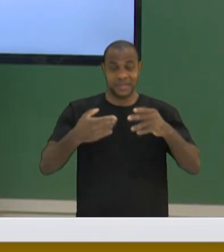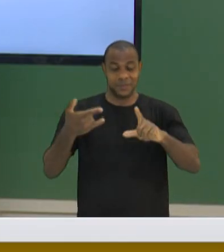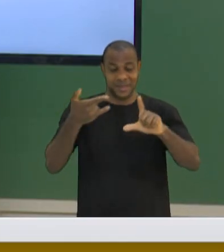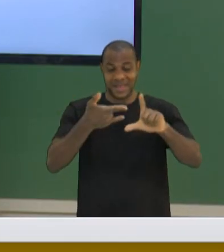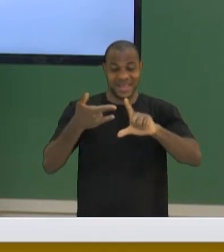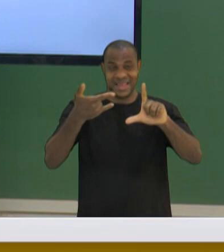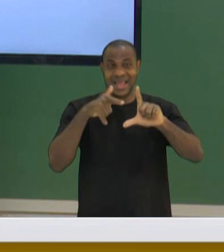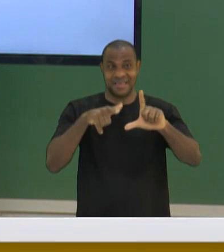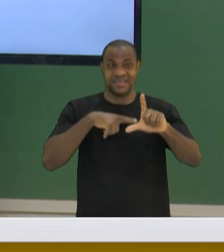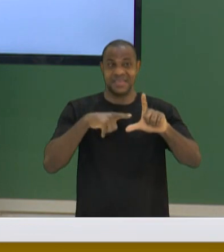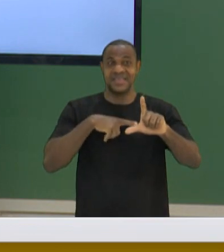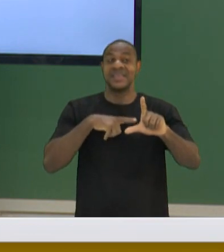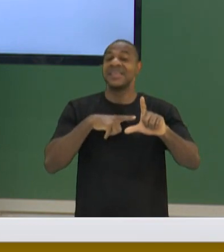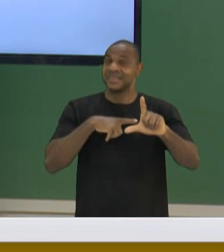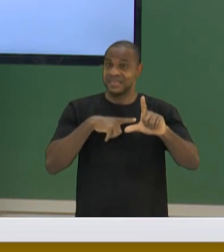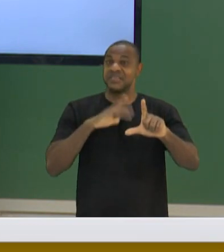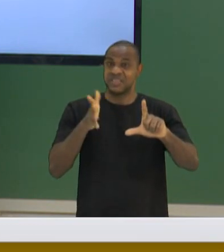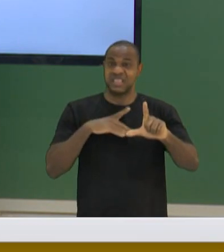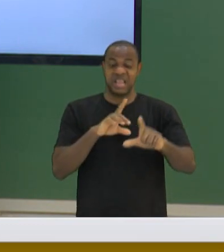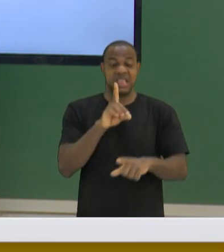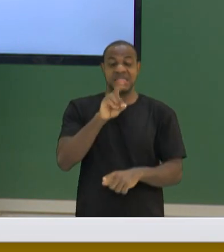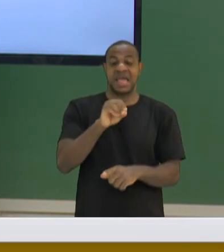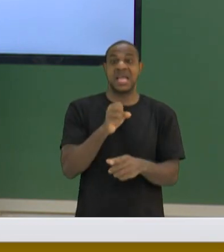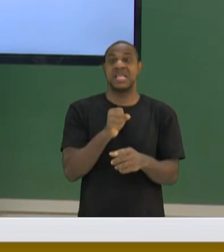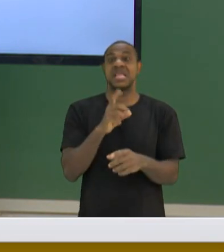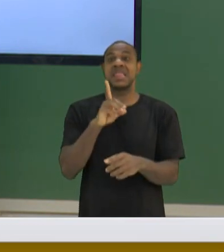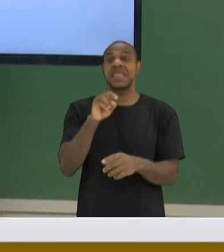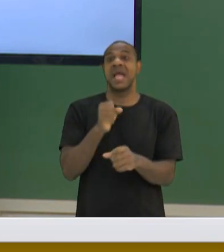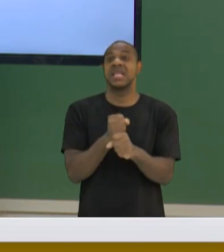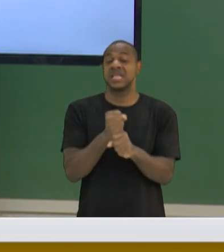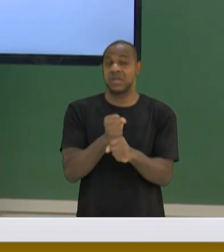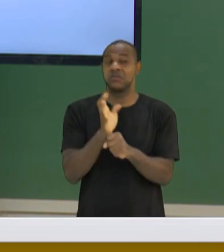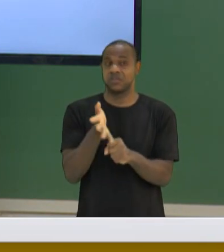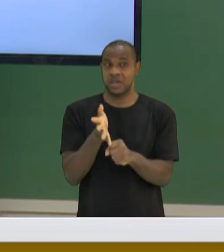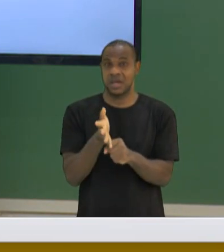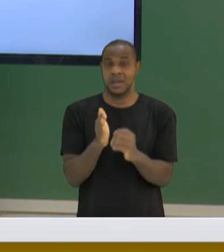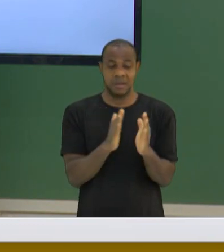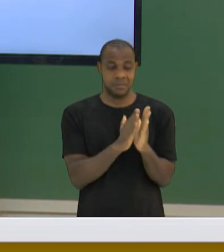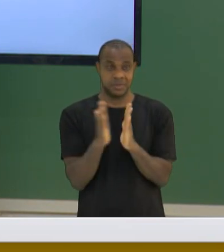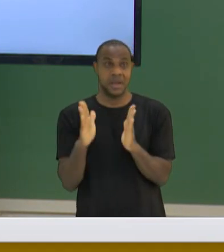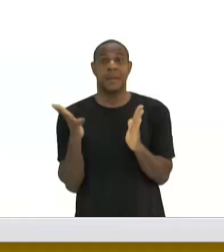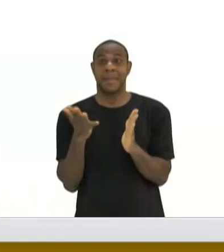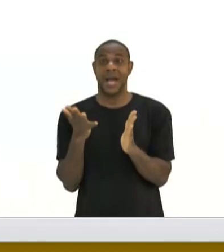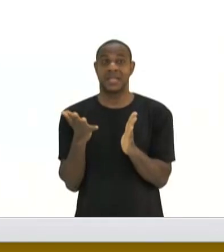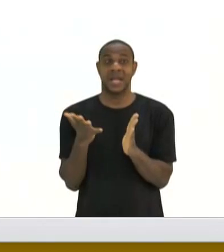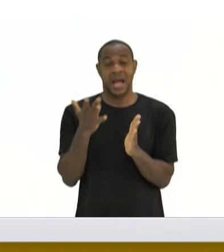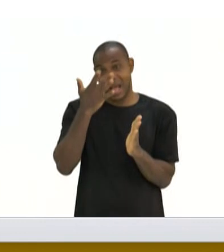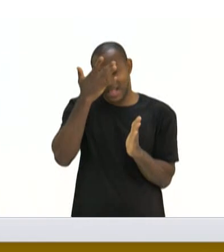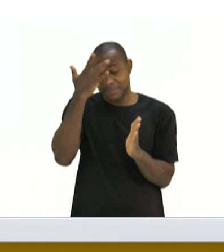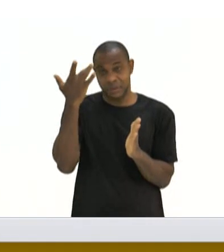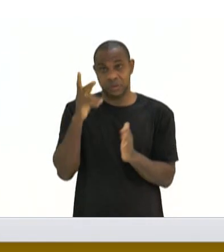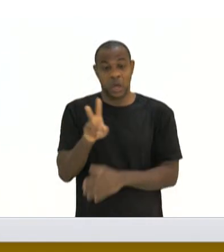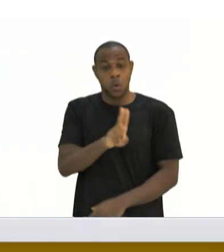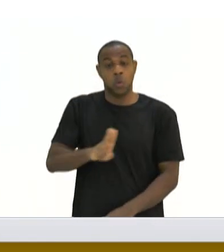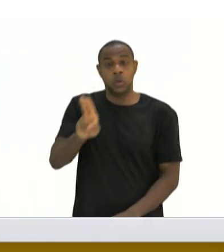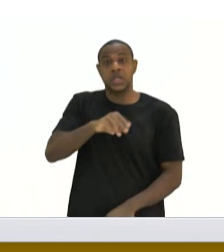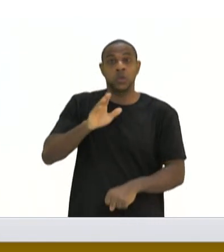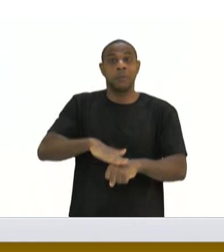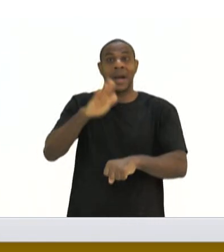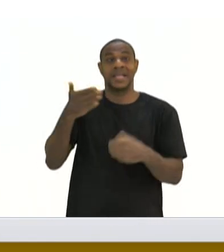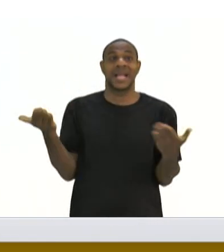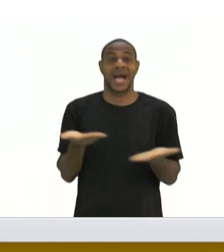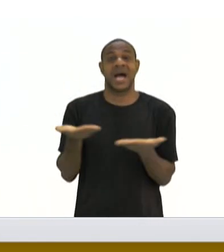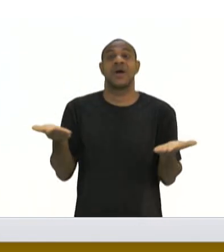lives está no mercado há 10 anos mas o grande consumo está sendo agora na pandemia do